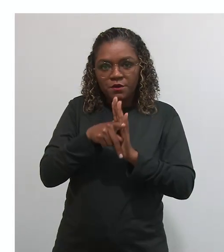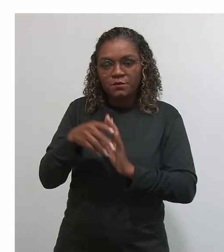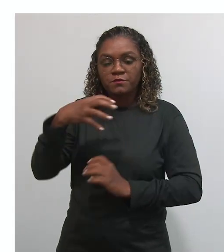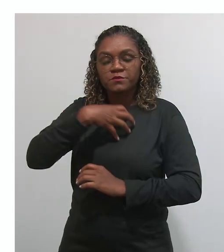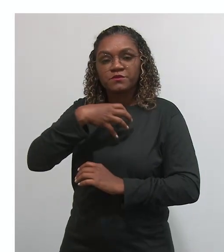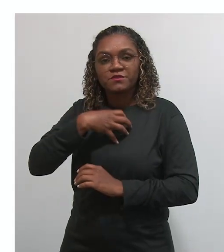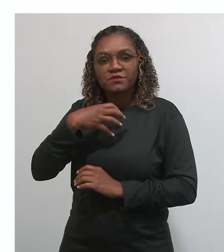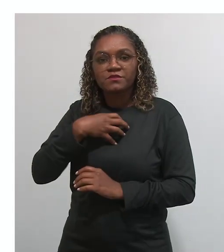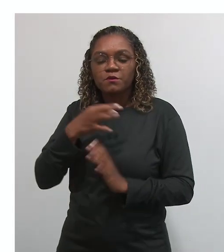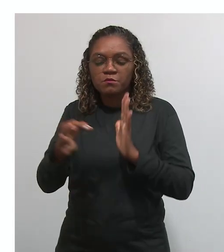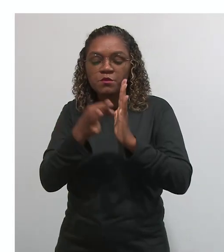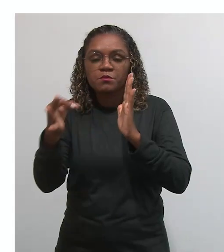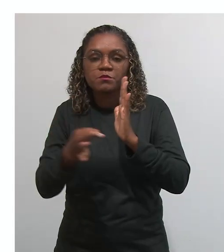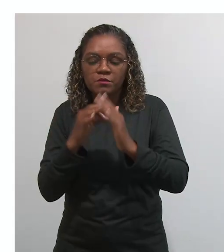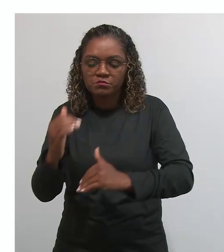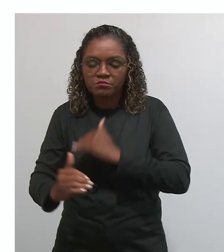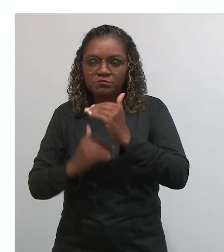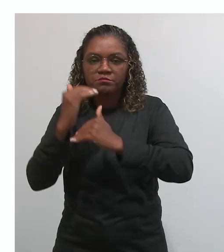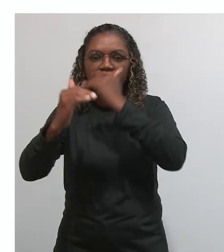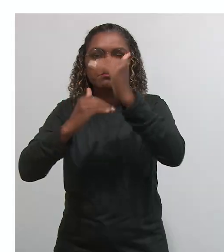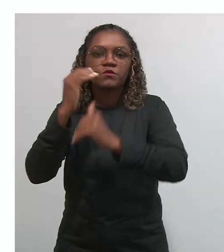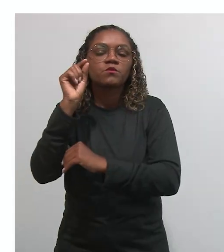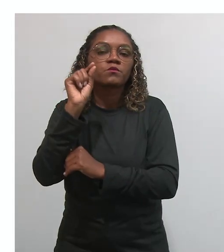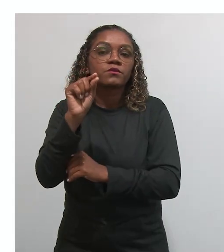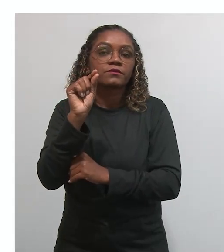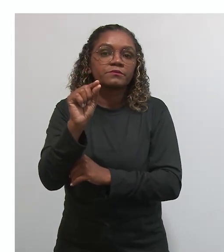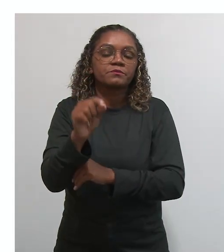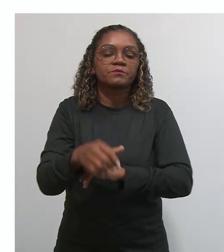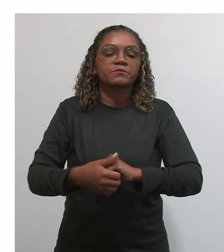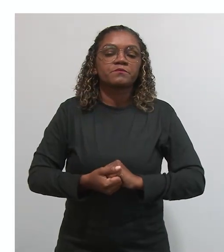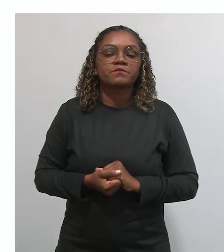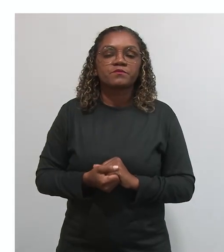crítico, que desenvolveu aqui